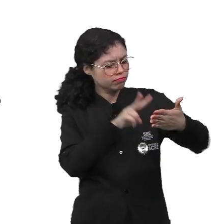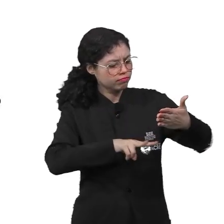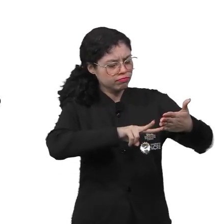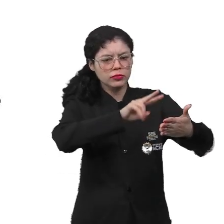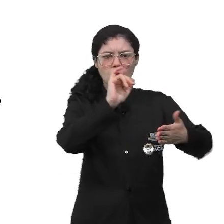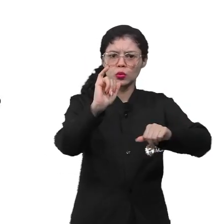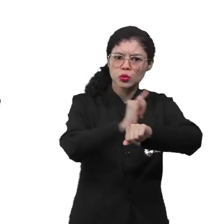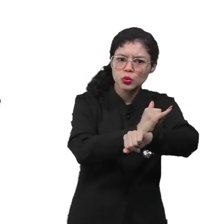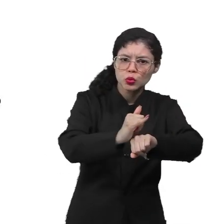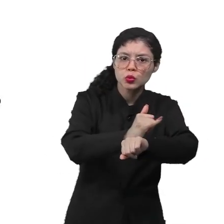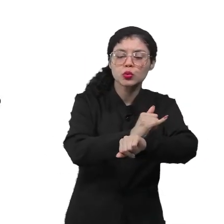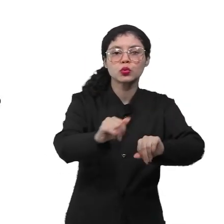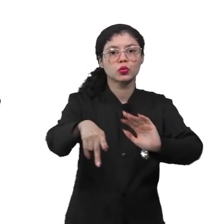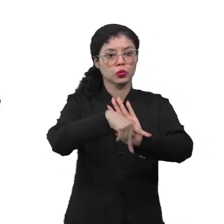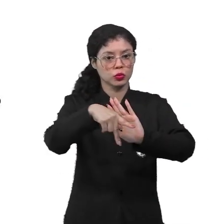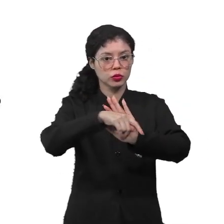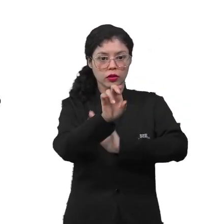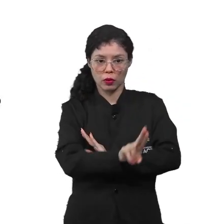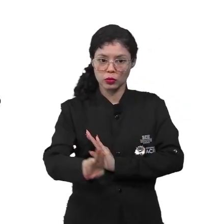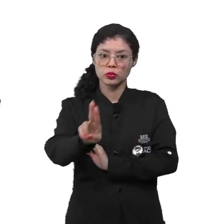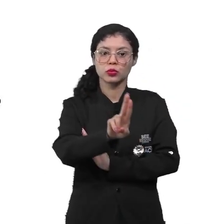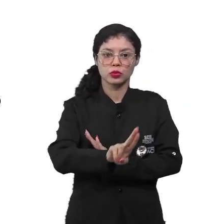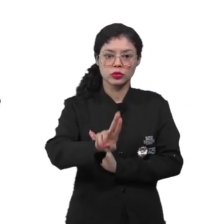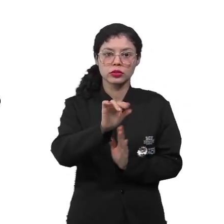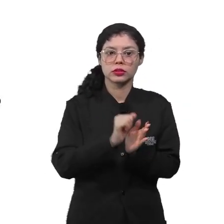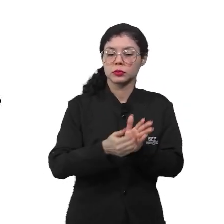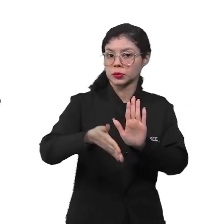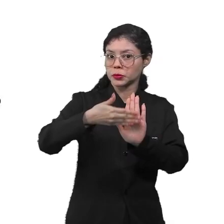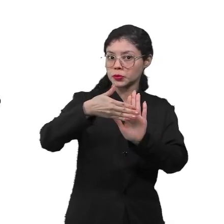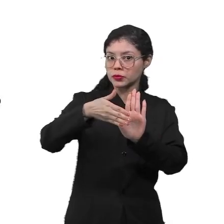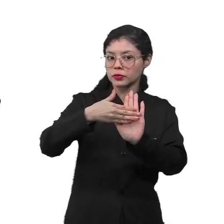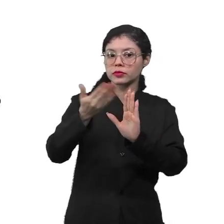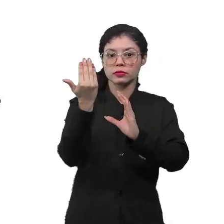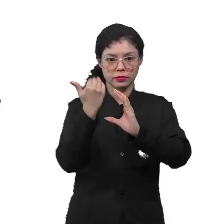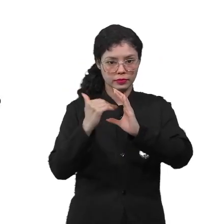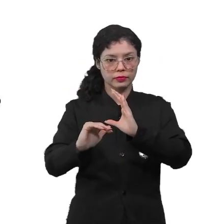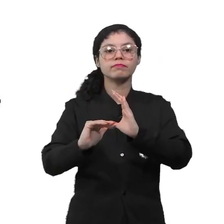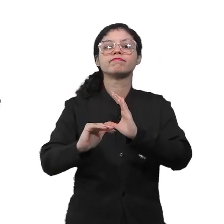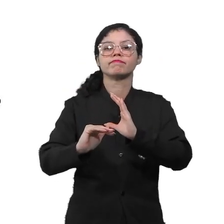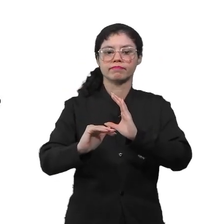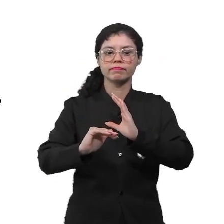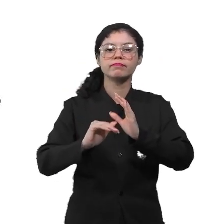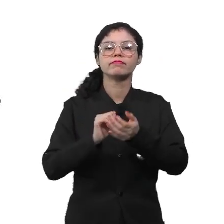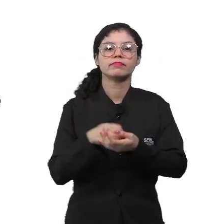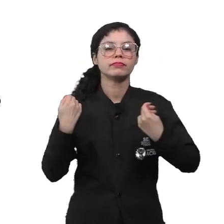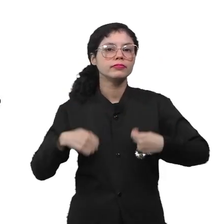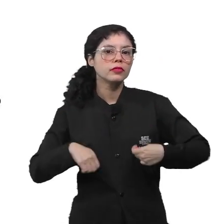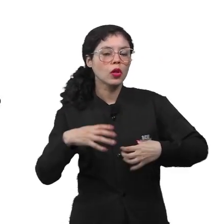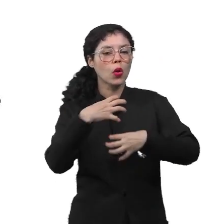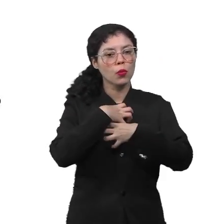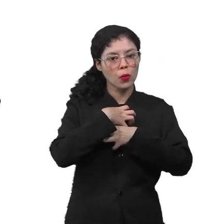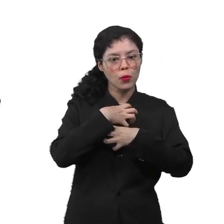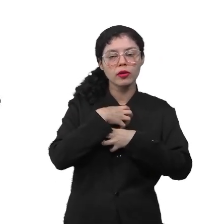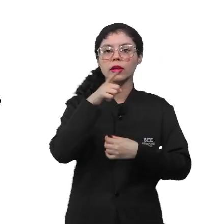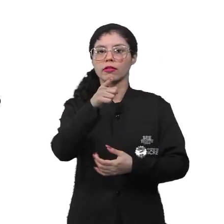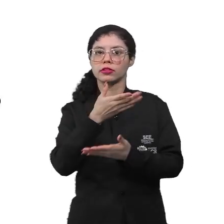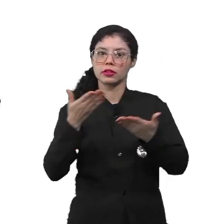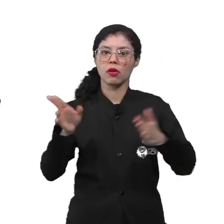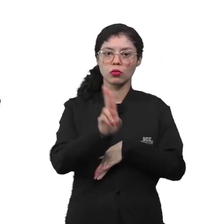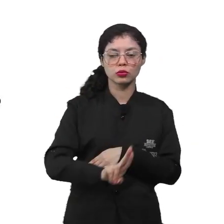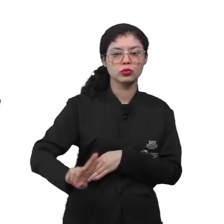qual a estratégia de marketing que você vai utilizar para promover a sua obra. Então, esse é o momento em que você